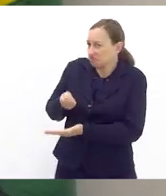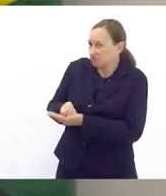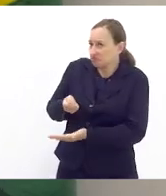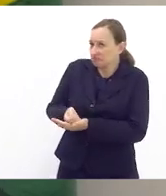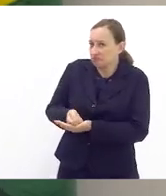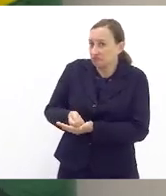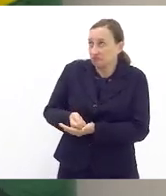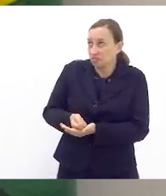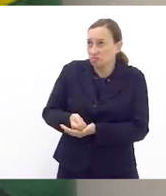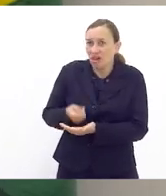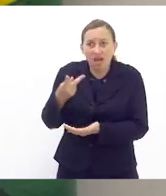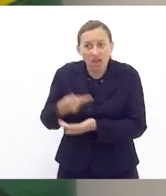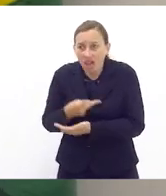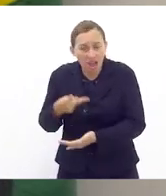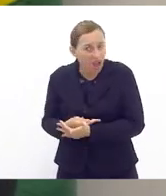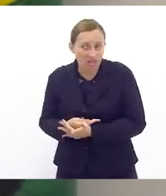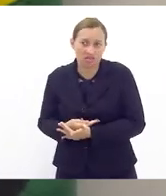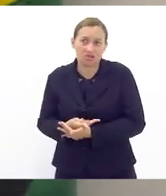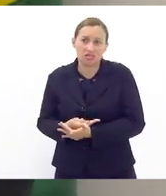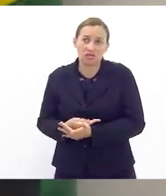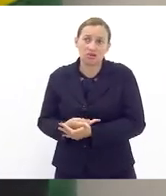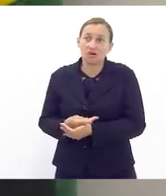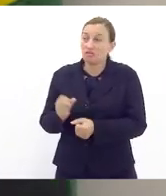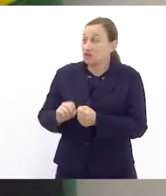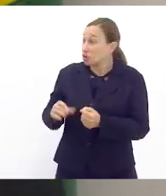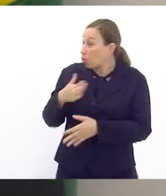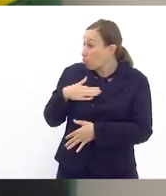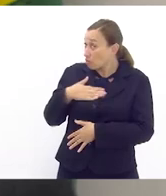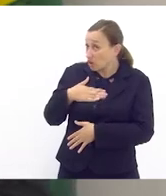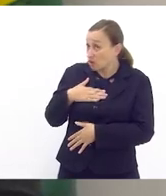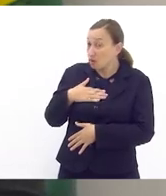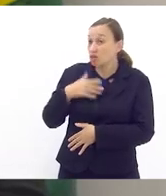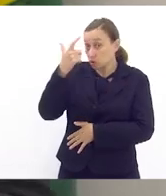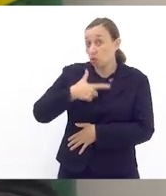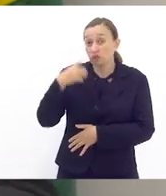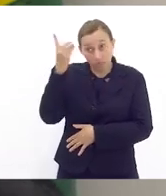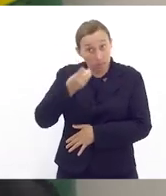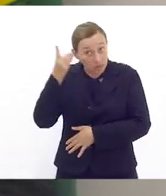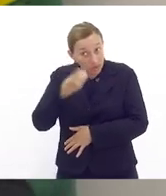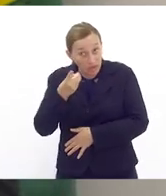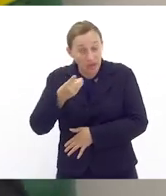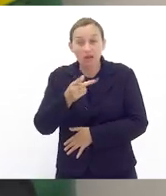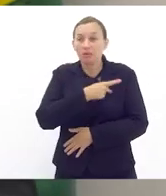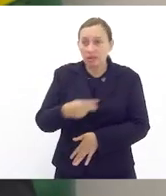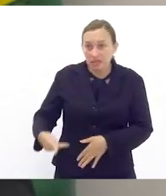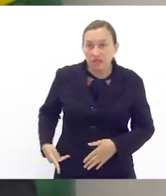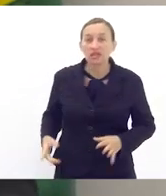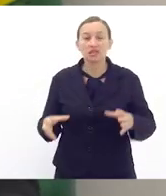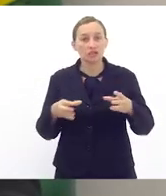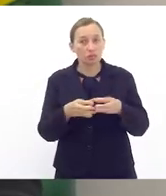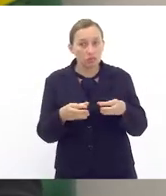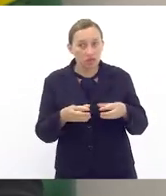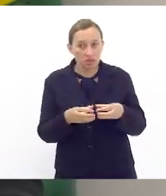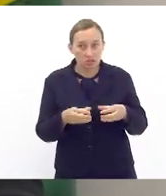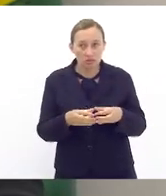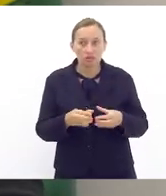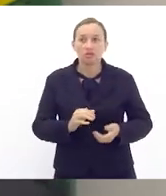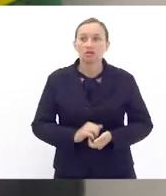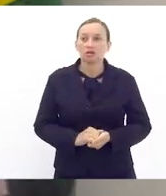surreal que estão fazendo comigo eu que sou Deputado sou presidente dessa comissão